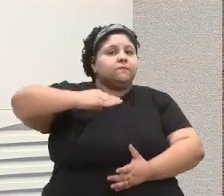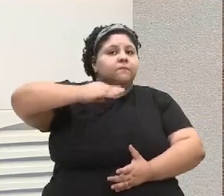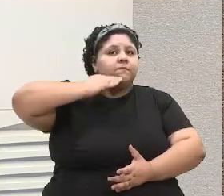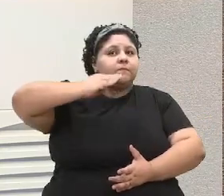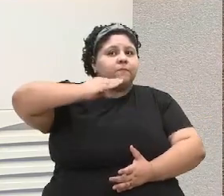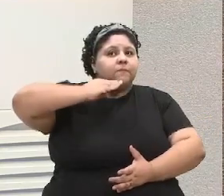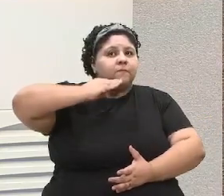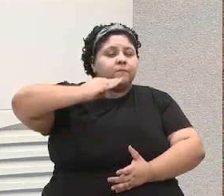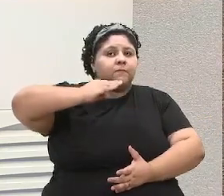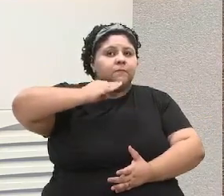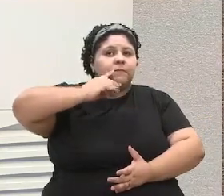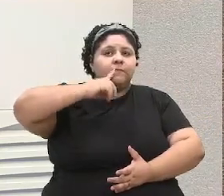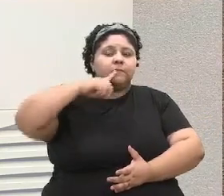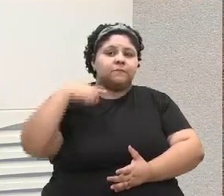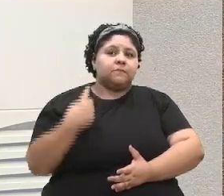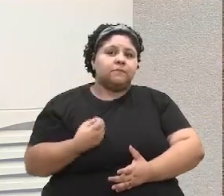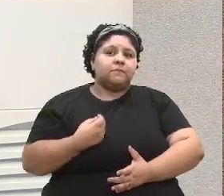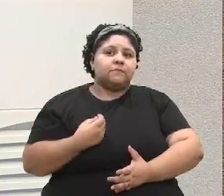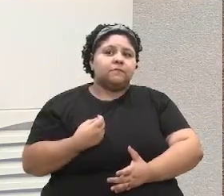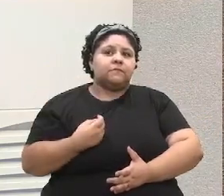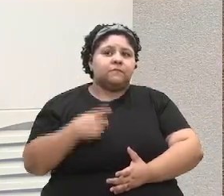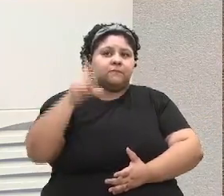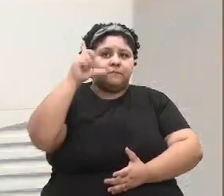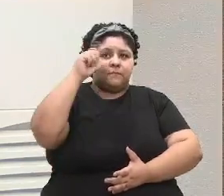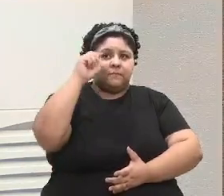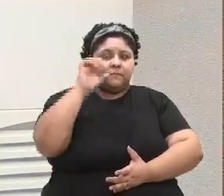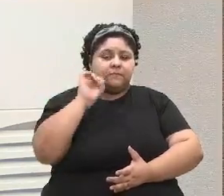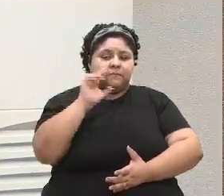Prestes Bortoluz, Gladys Francisqueto Frisso e Maurício Fernandes Calco. Era isso, senhor presidente.